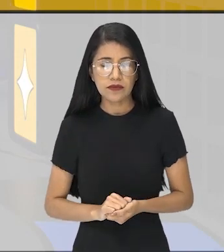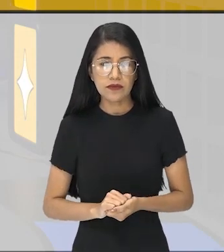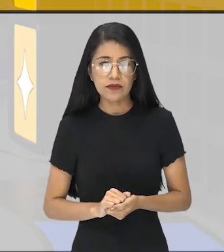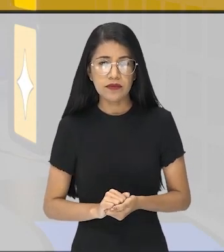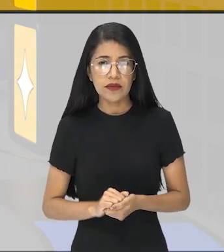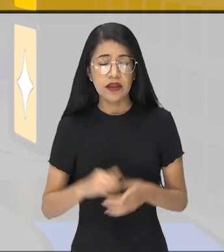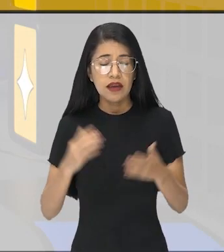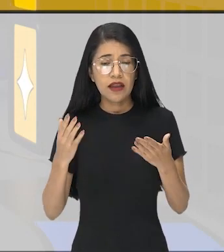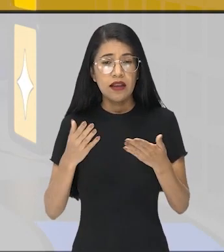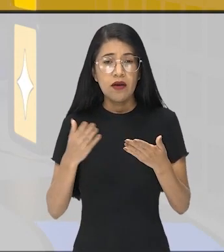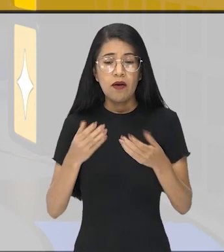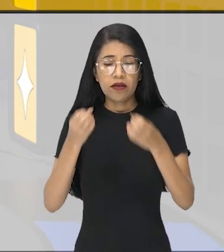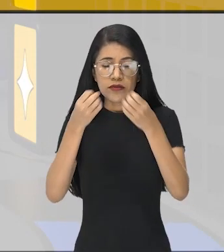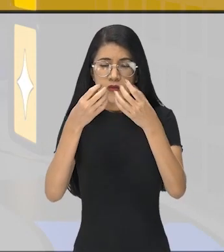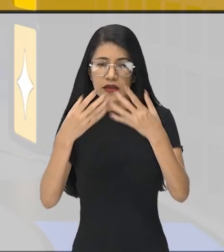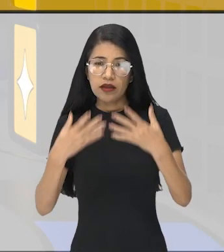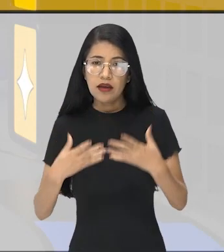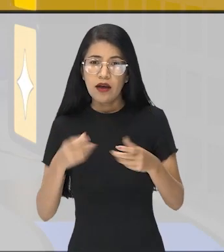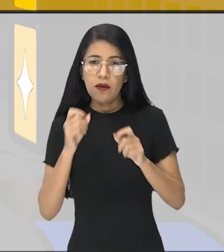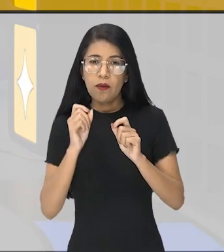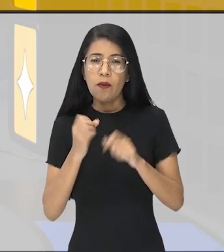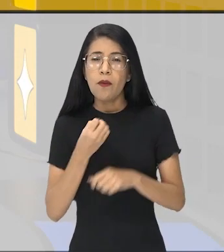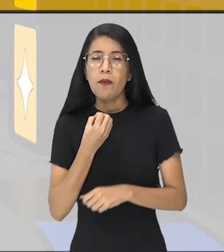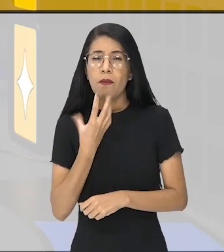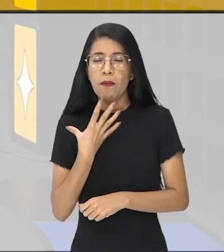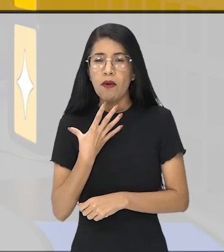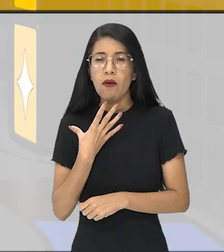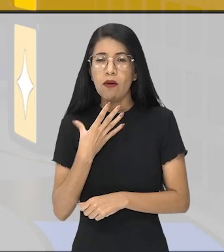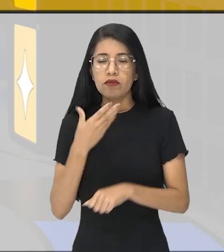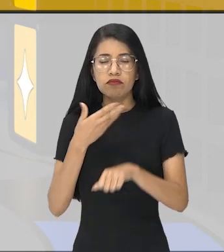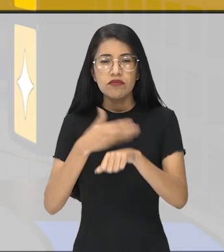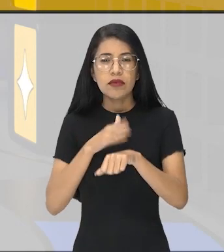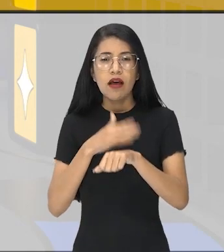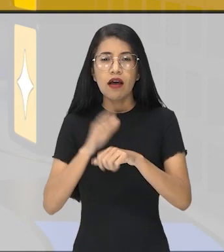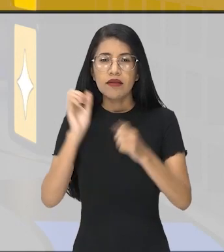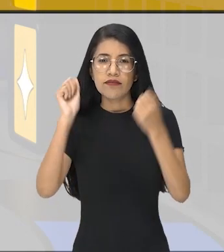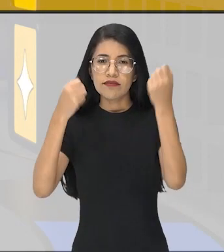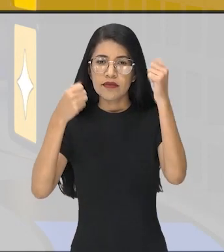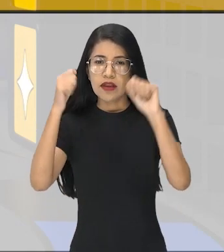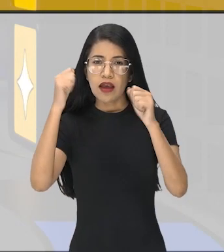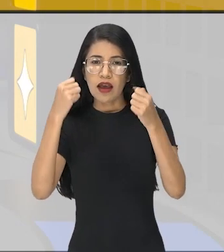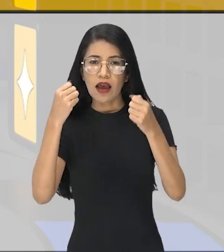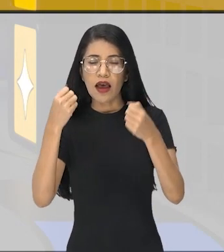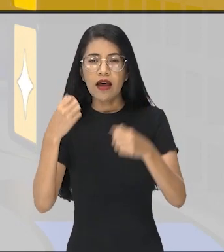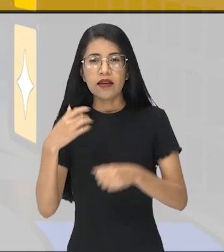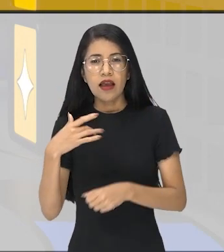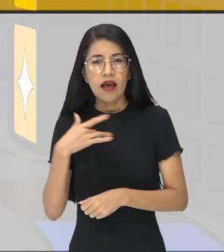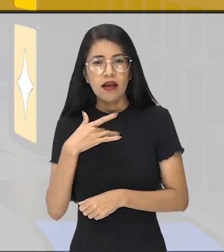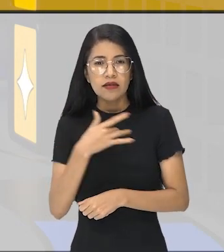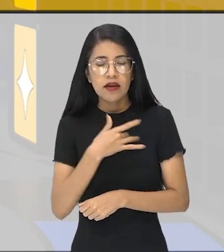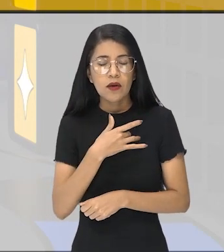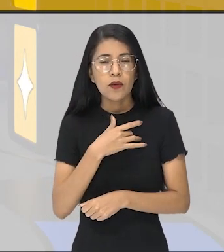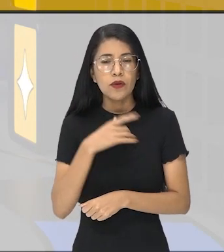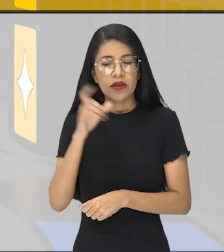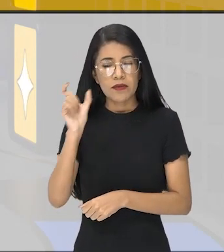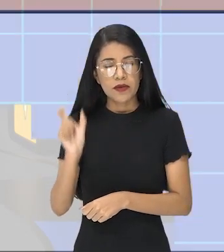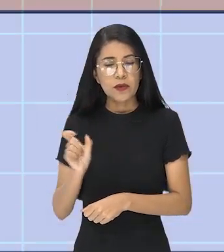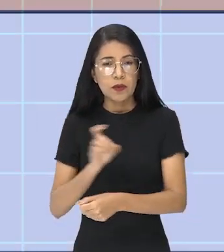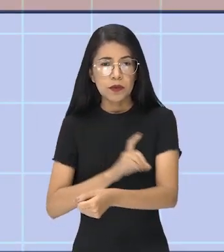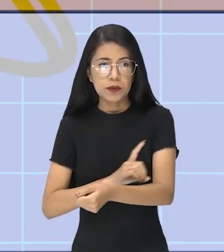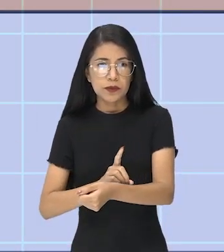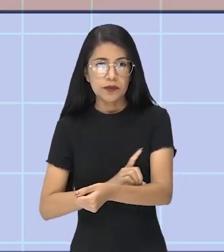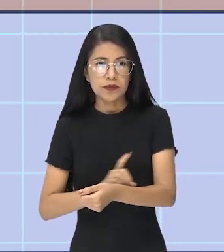agora nós vamos falar sobre os benefícios que o exercício físico causa em pacientes com diabetes.